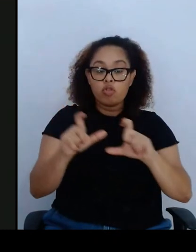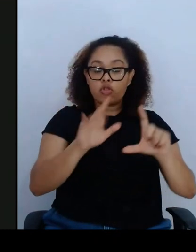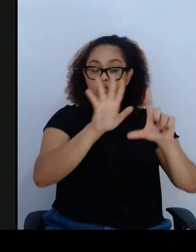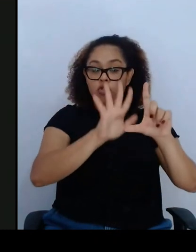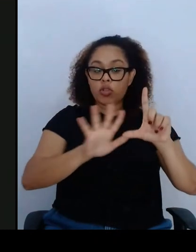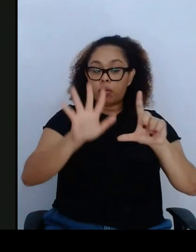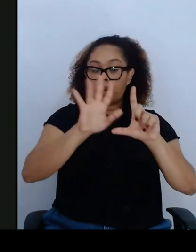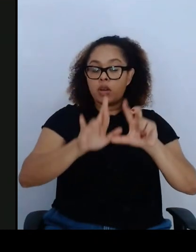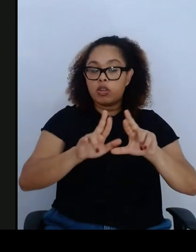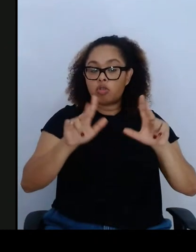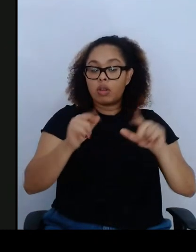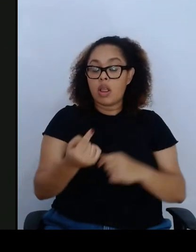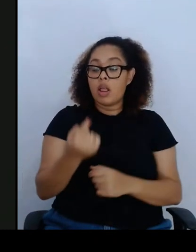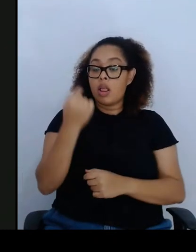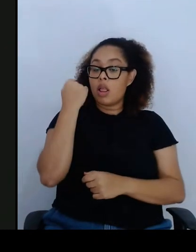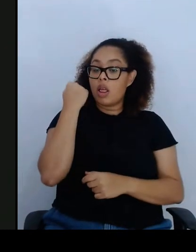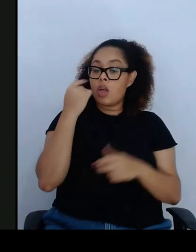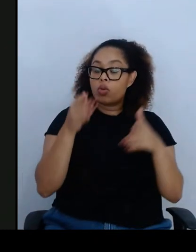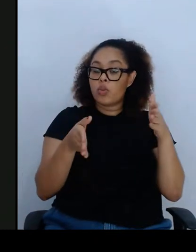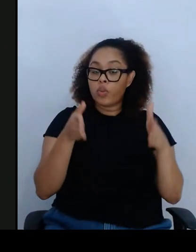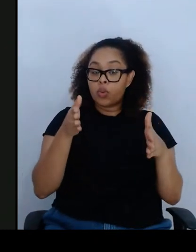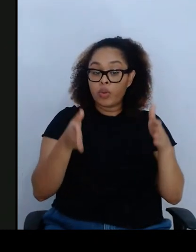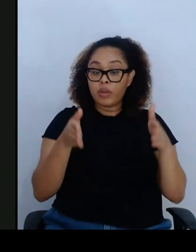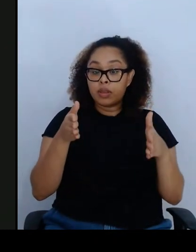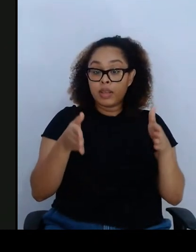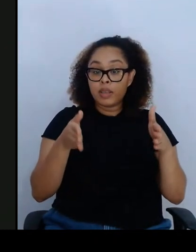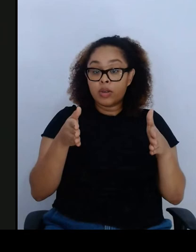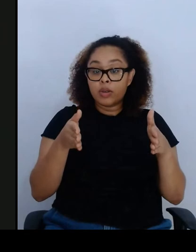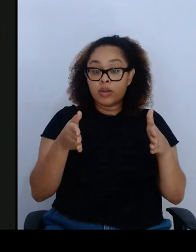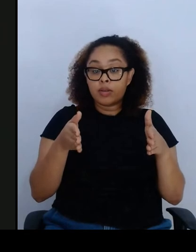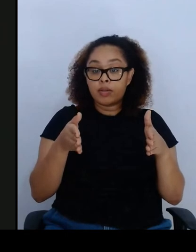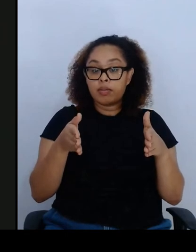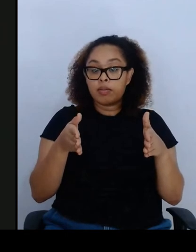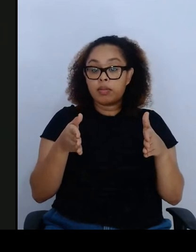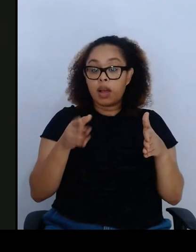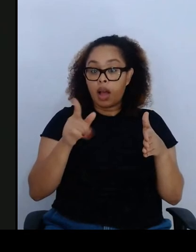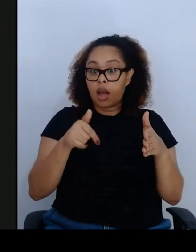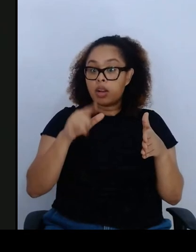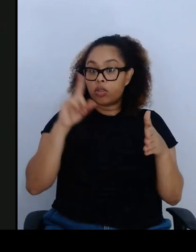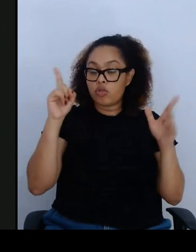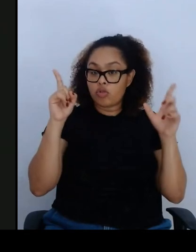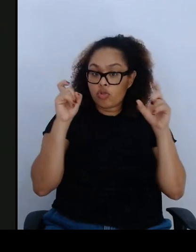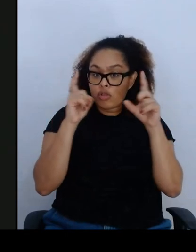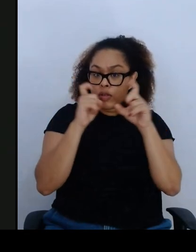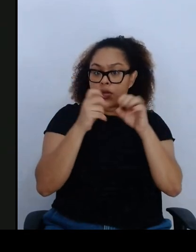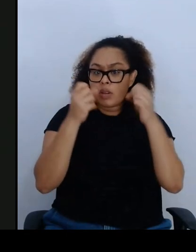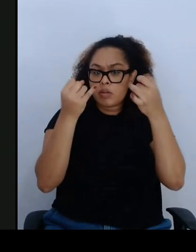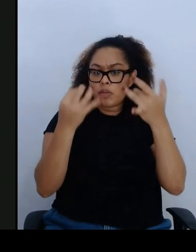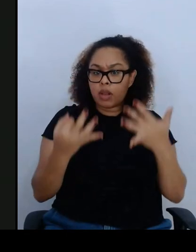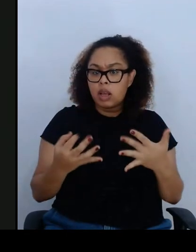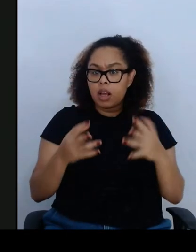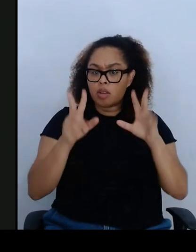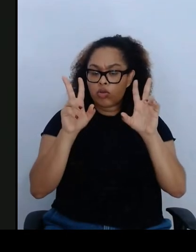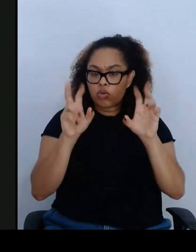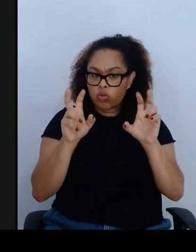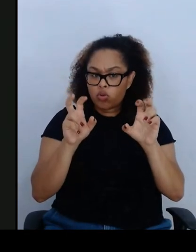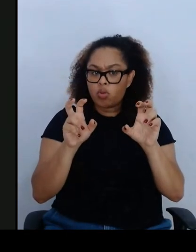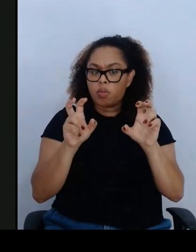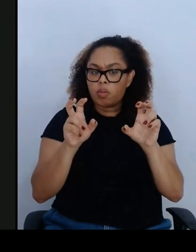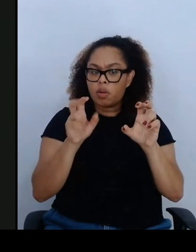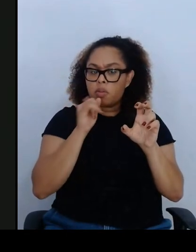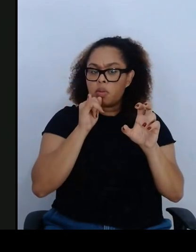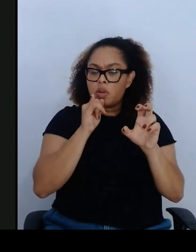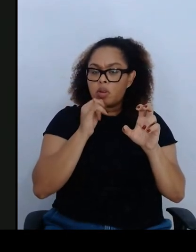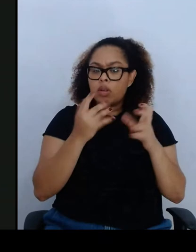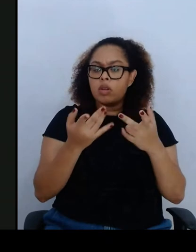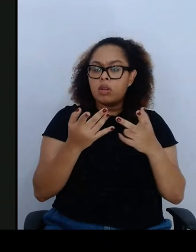a época era muito difícil falar a respeito disso depois de negar a crítica